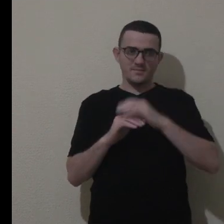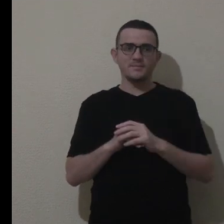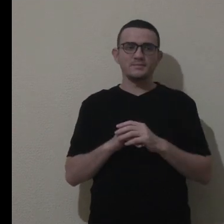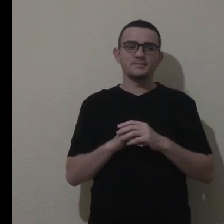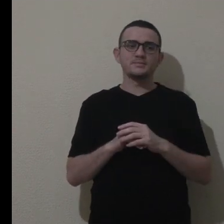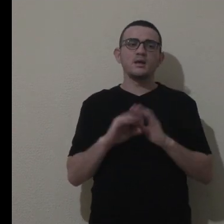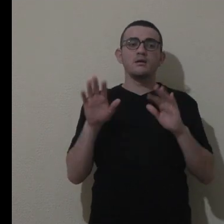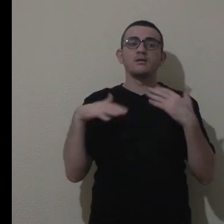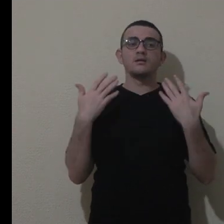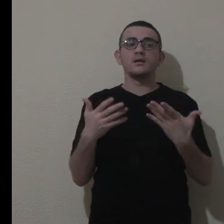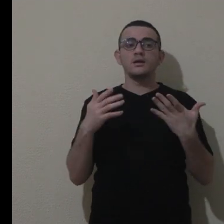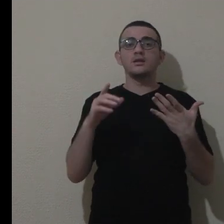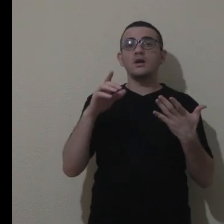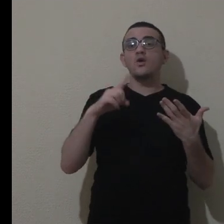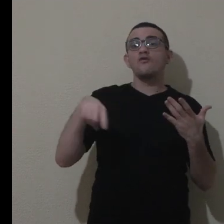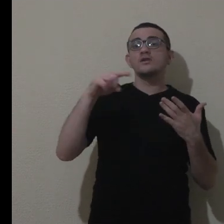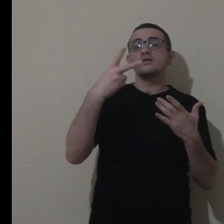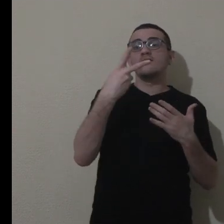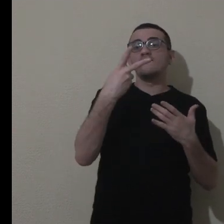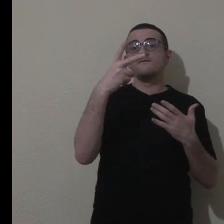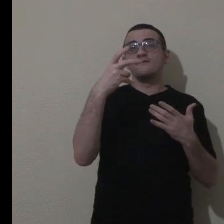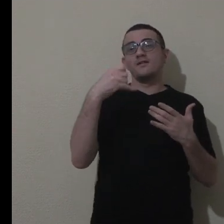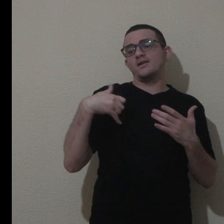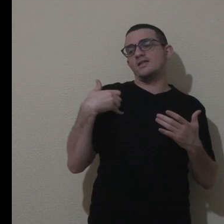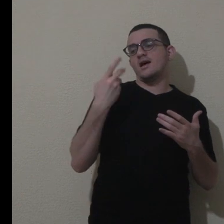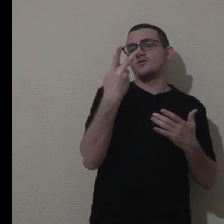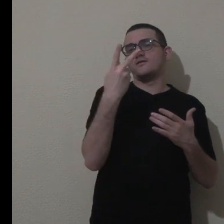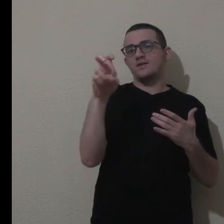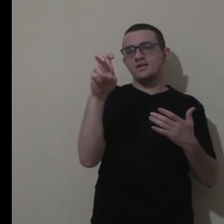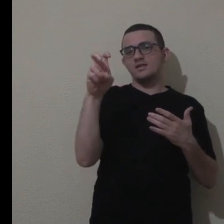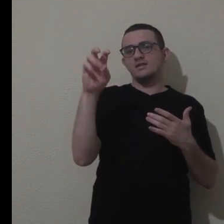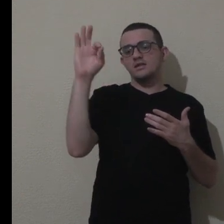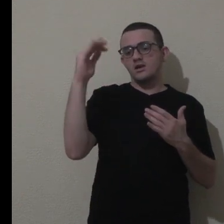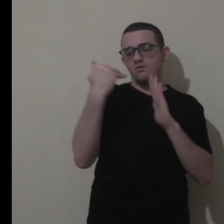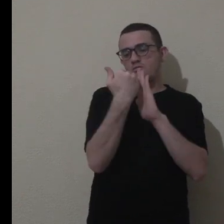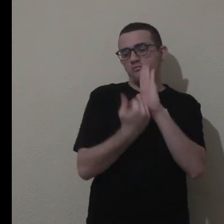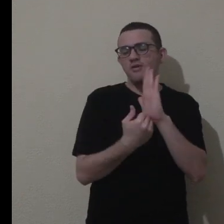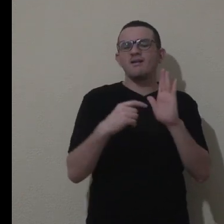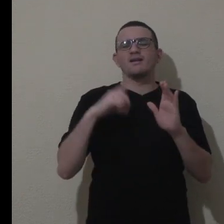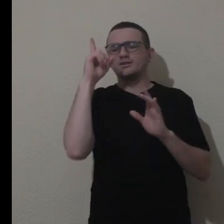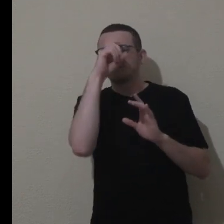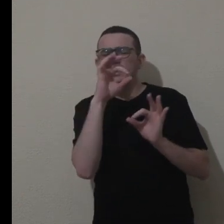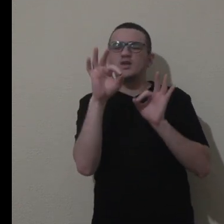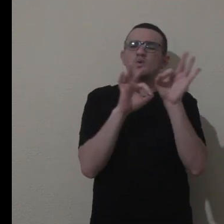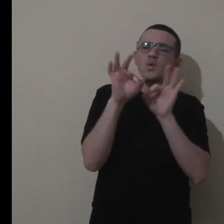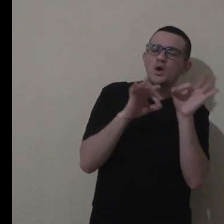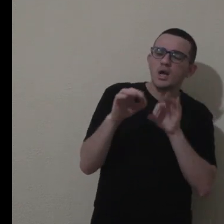idade. Então, o pessoal que está abaixo de 25 anos, que tem dificuldade em organizar o seu tempo,